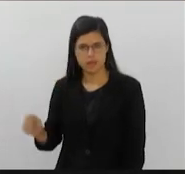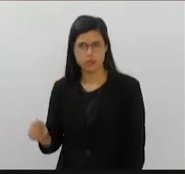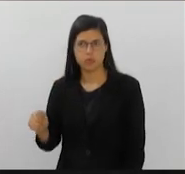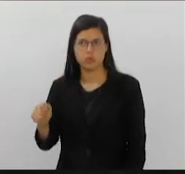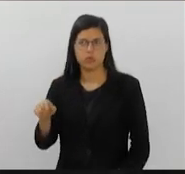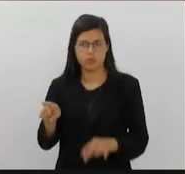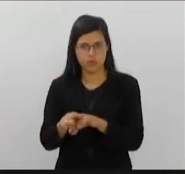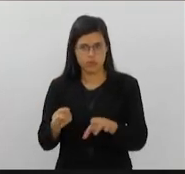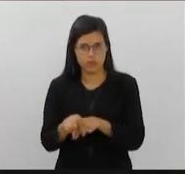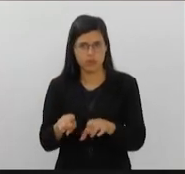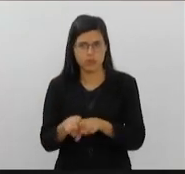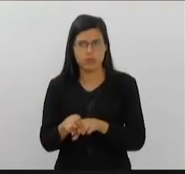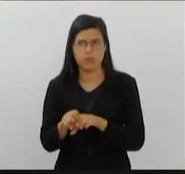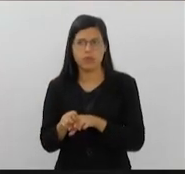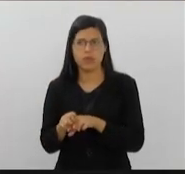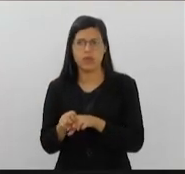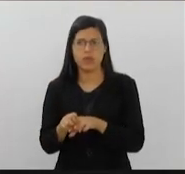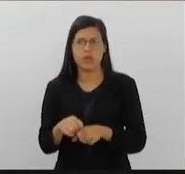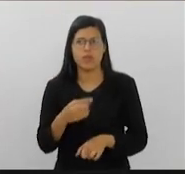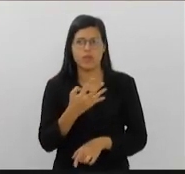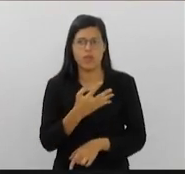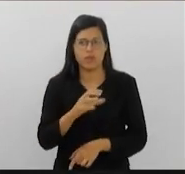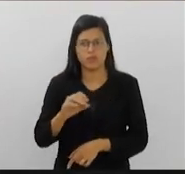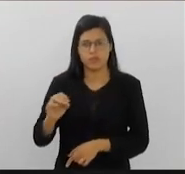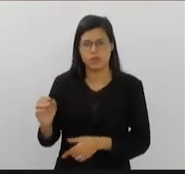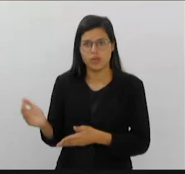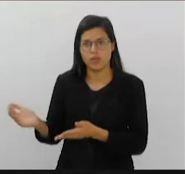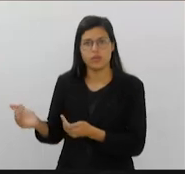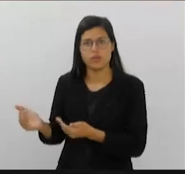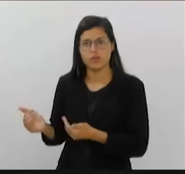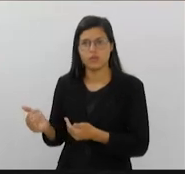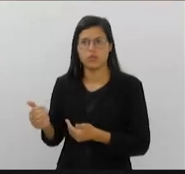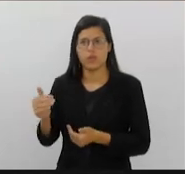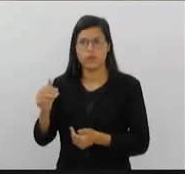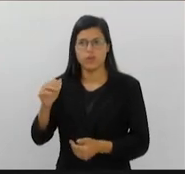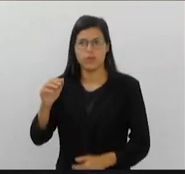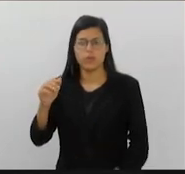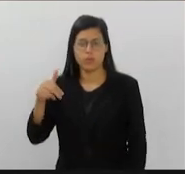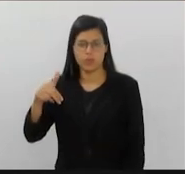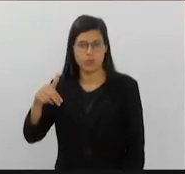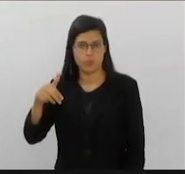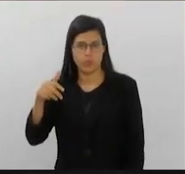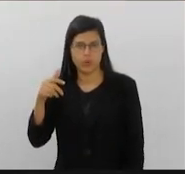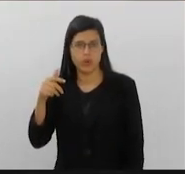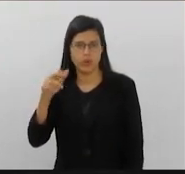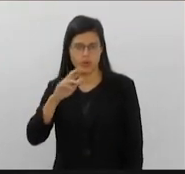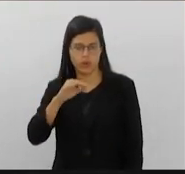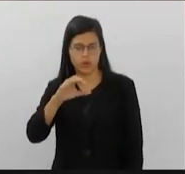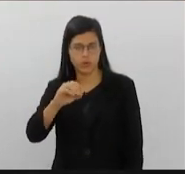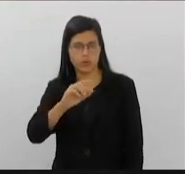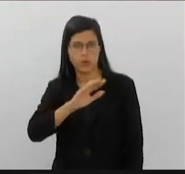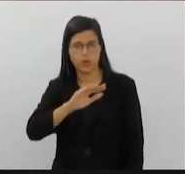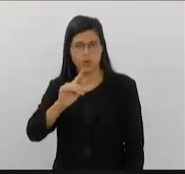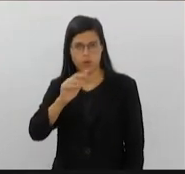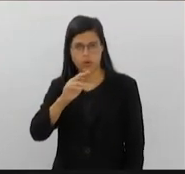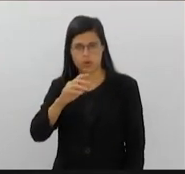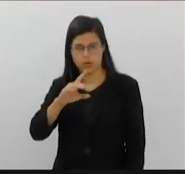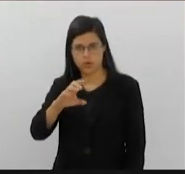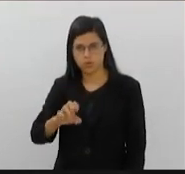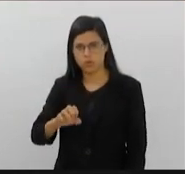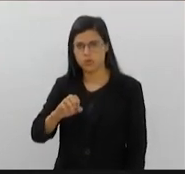das periferias. Nós tivemos 400 jovens do Rio Grande do Norte, a maior parte sendo de grêmios estudantis, discutindo com a gente. Nós